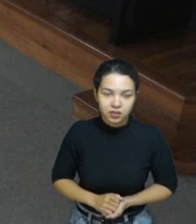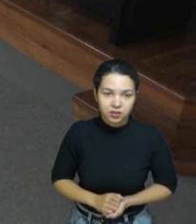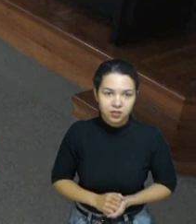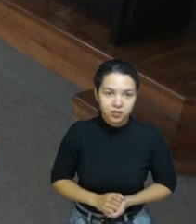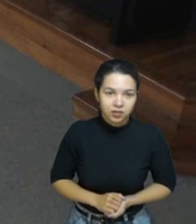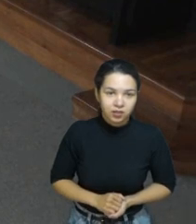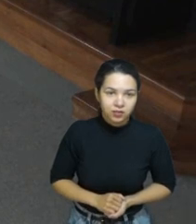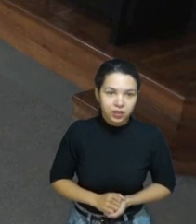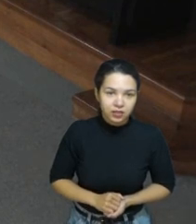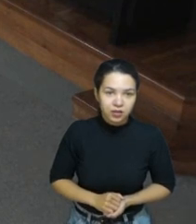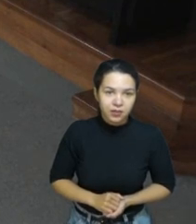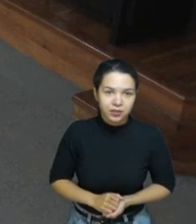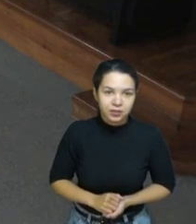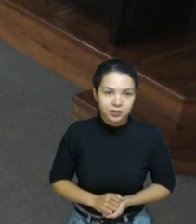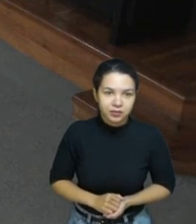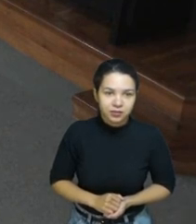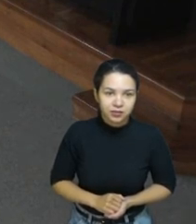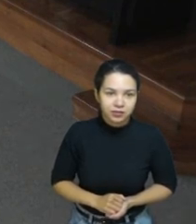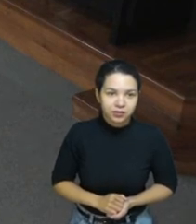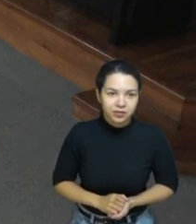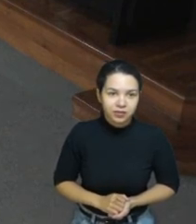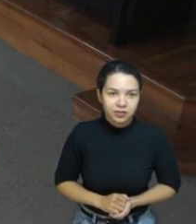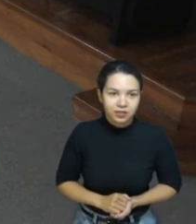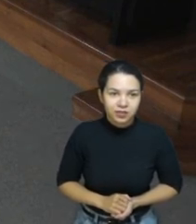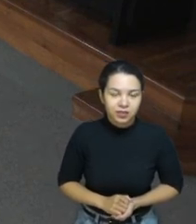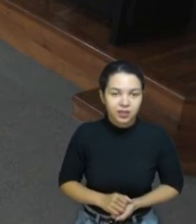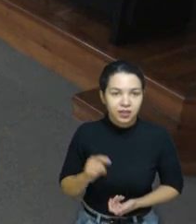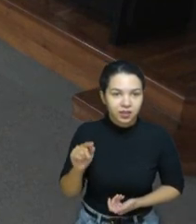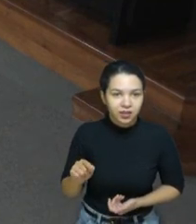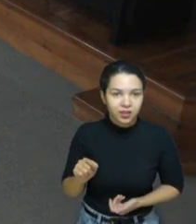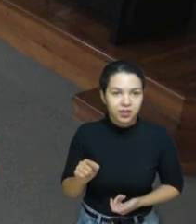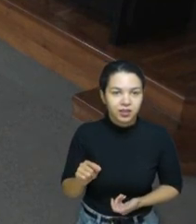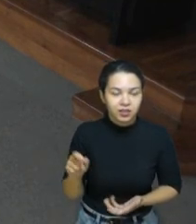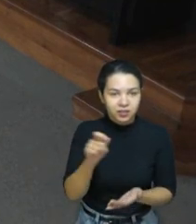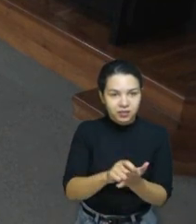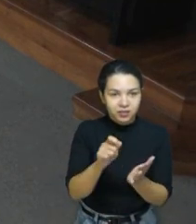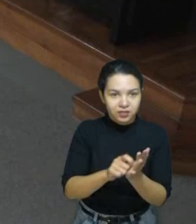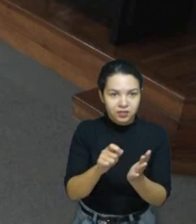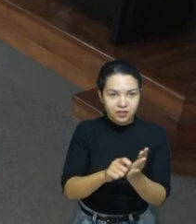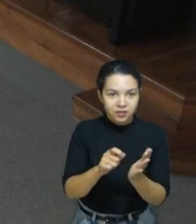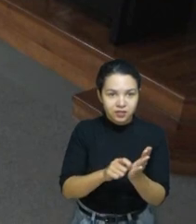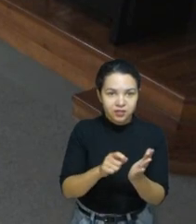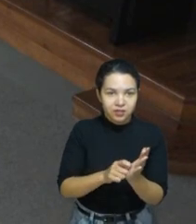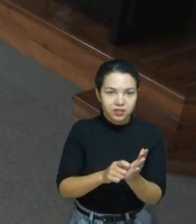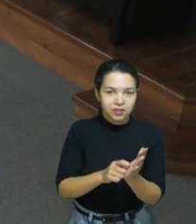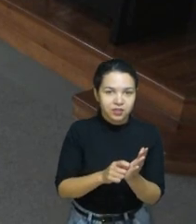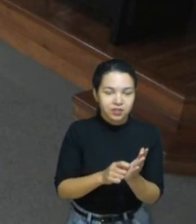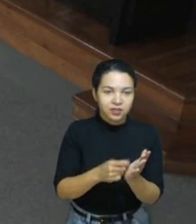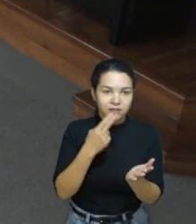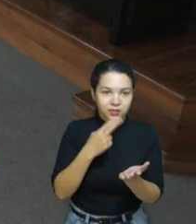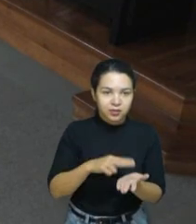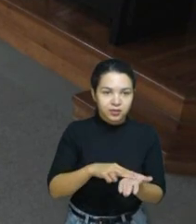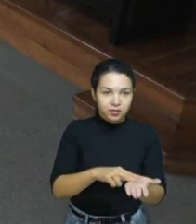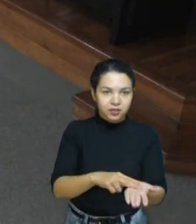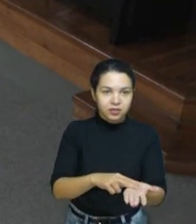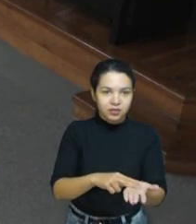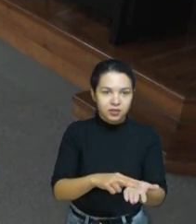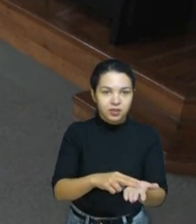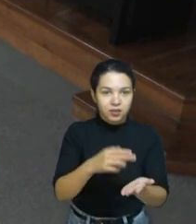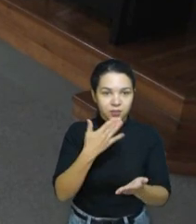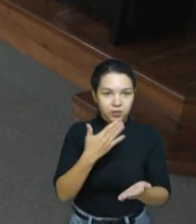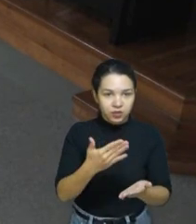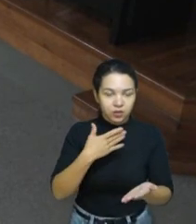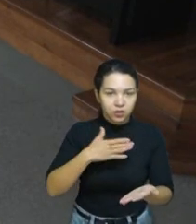seu nome, Arthur. O Arthur me escreveu, ou nos escreveu uma carta. Ele pediu para eu